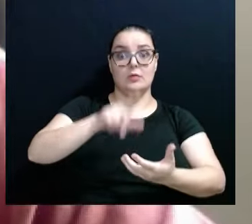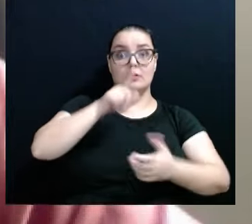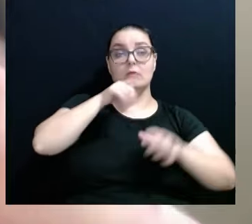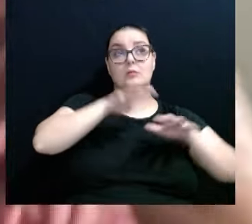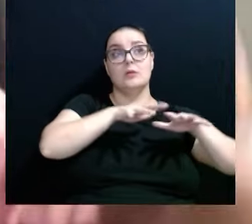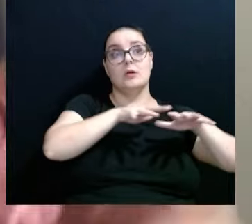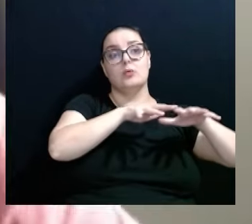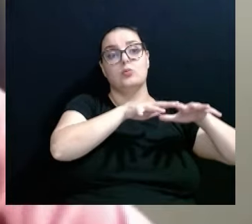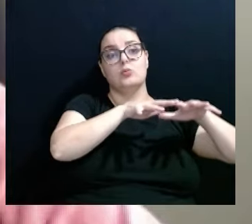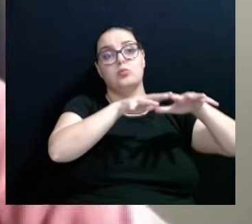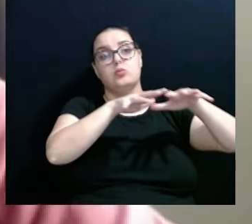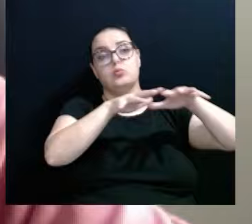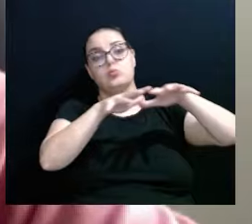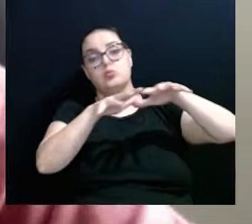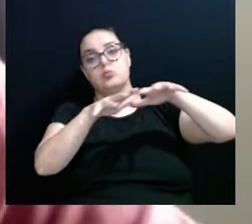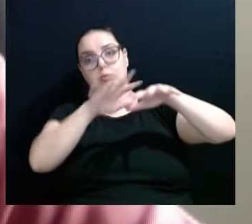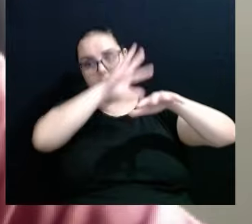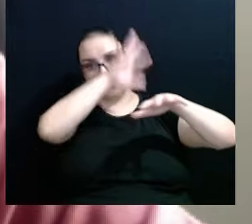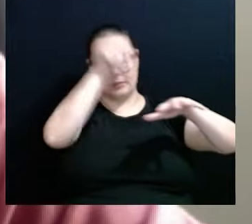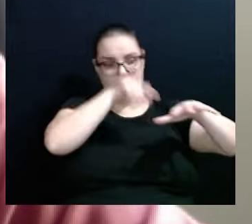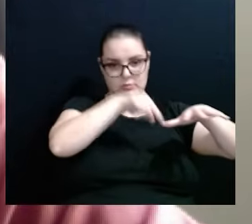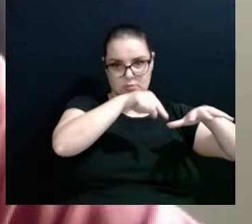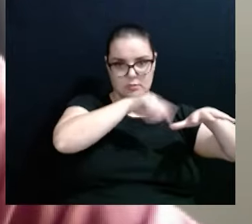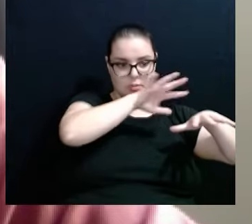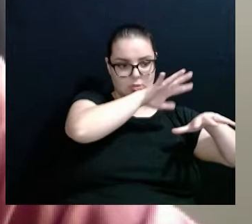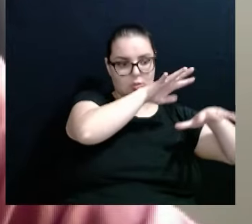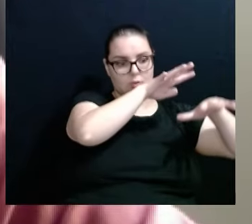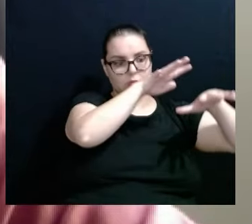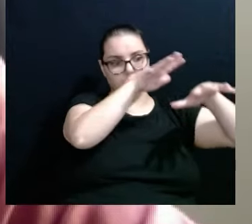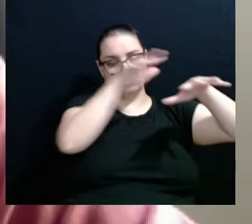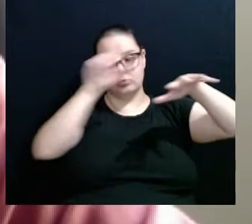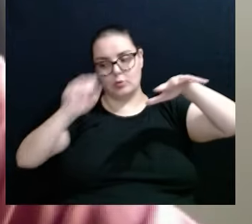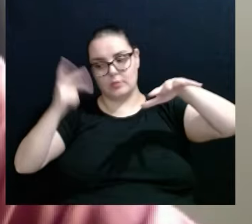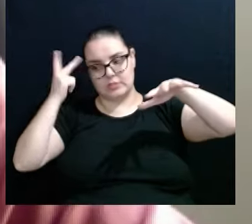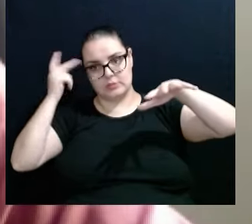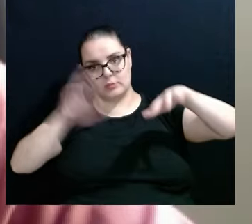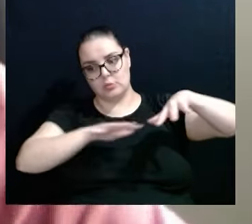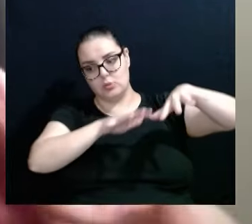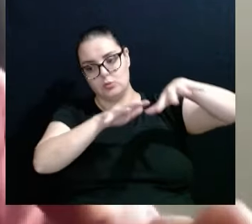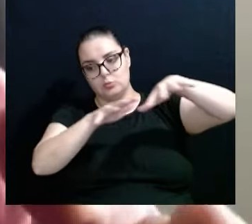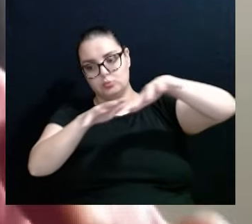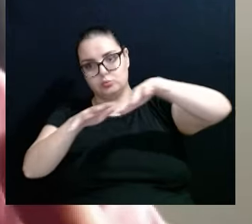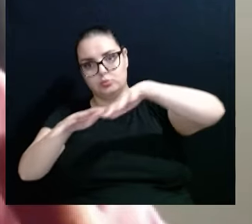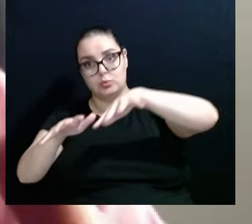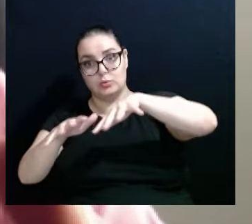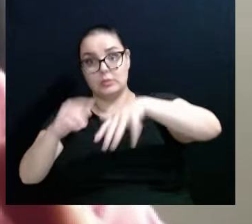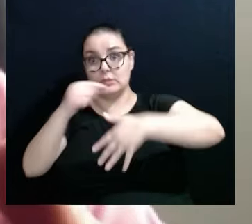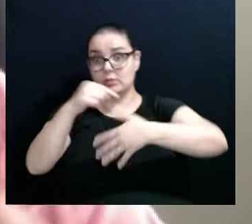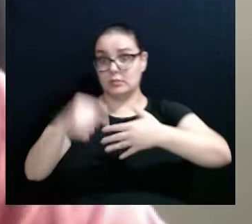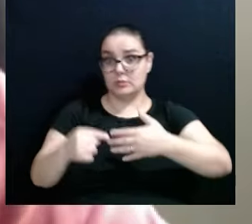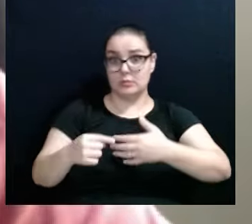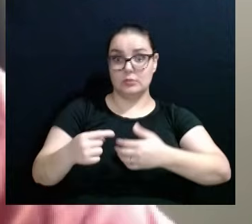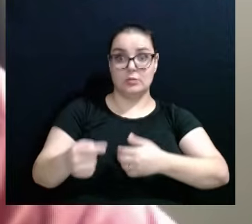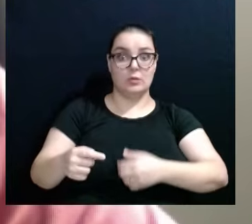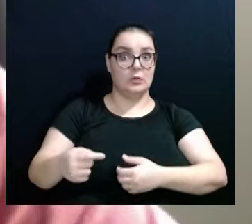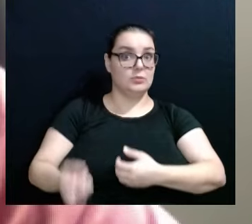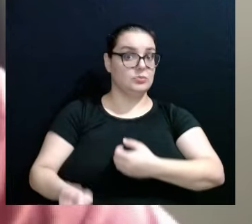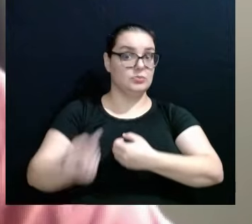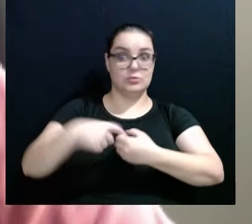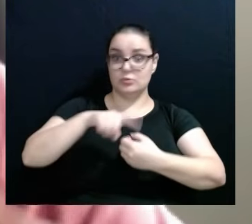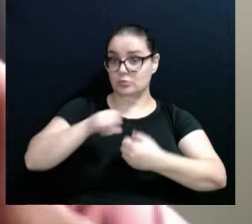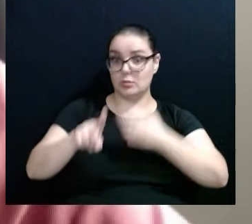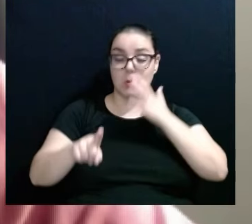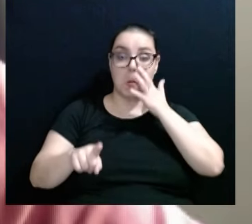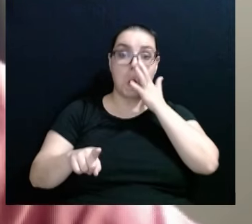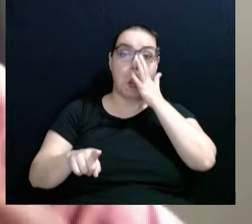causam o transporte de umidade lá da Amazônia para cá. Então, por exemplo, se nós tivermos esse ponto de não